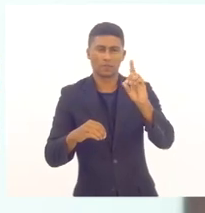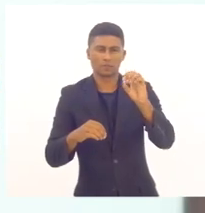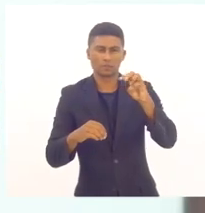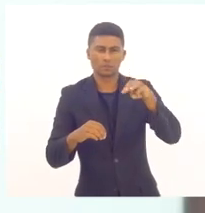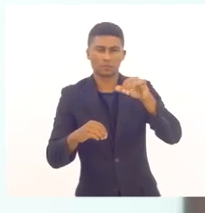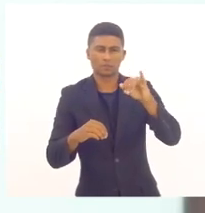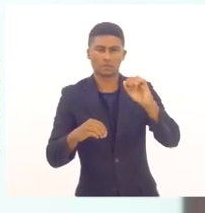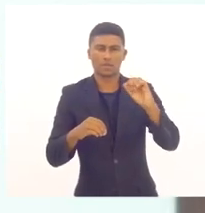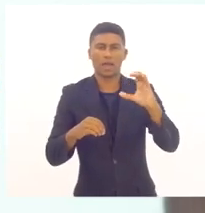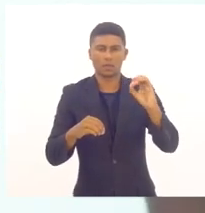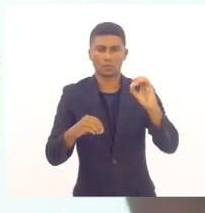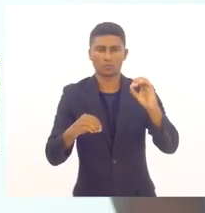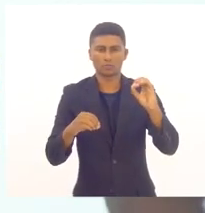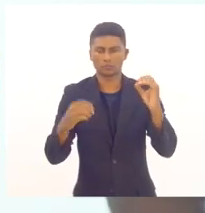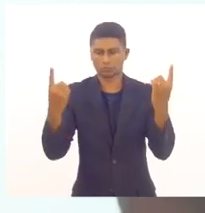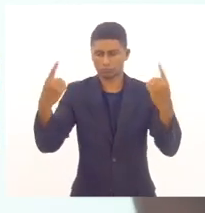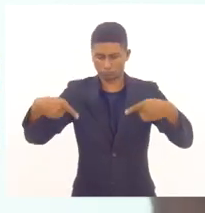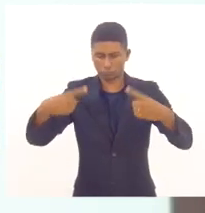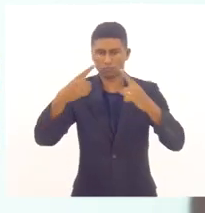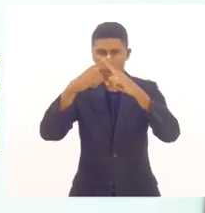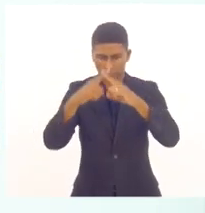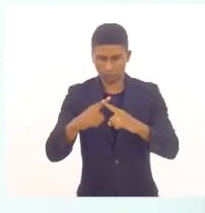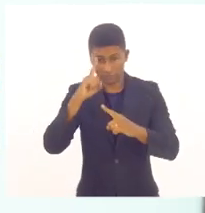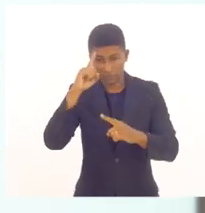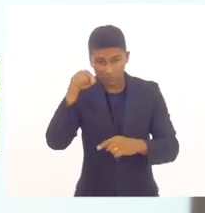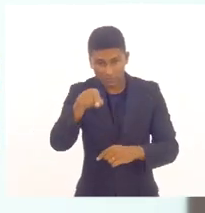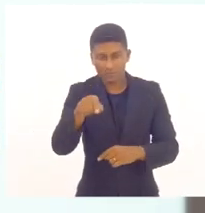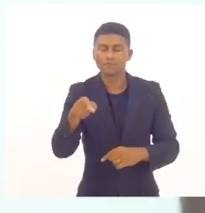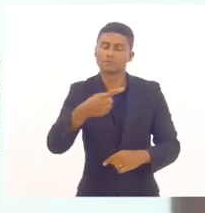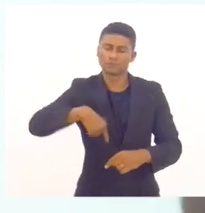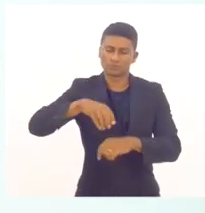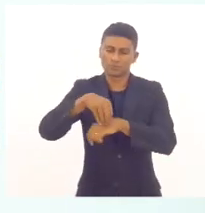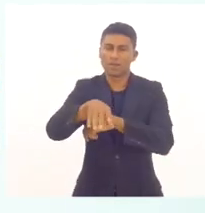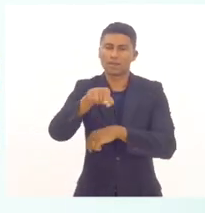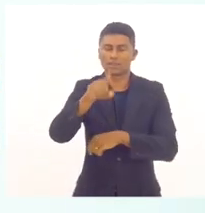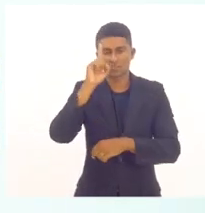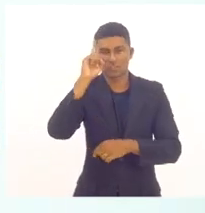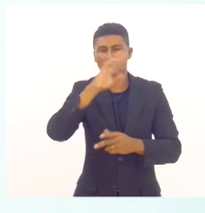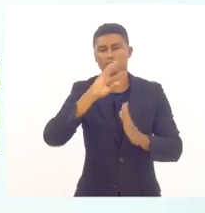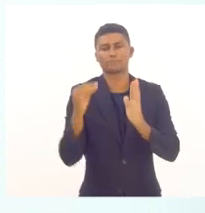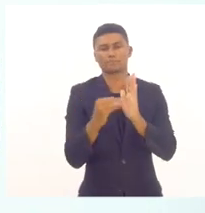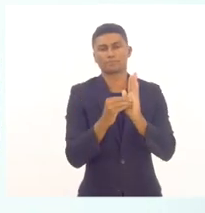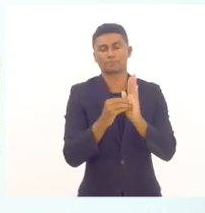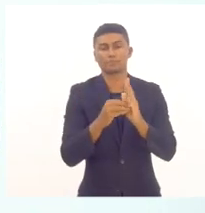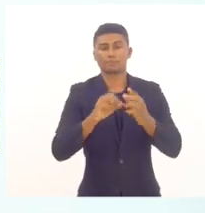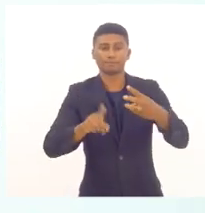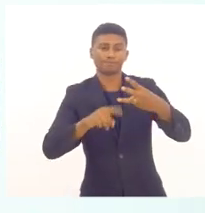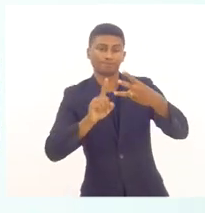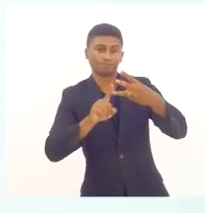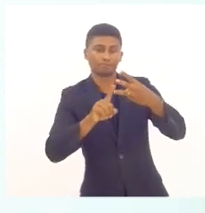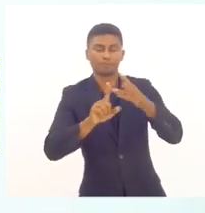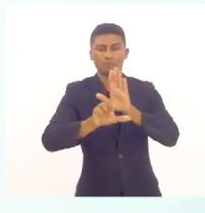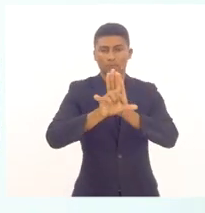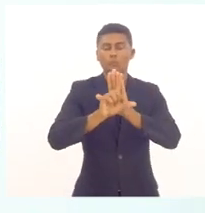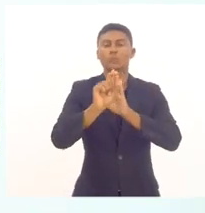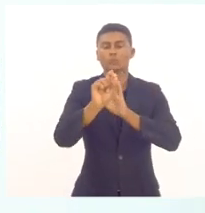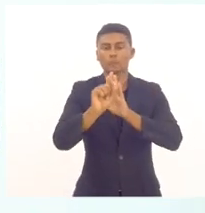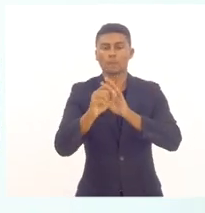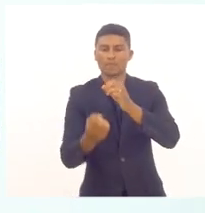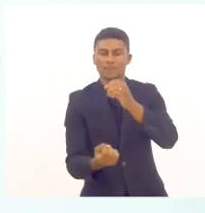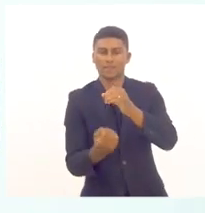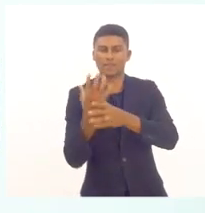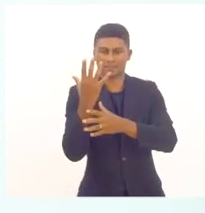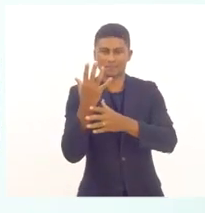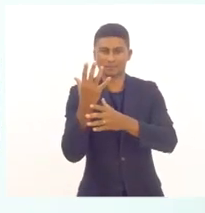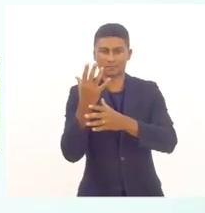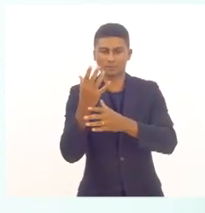Sadomiaco, isso, e a gente sugere essa data. E a lei que fala sobre a criação do Programa Estadual de Capoeira é a